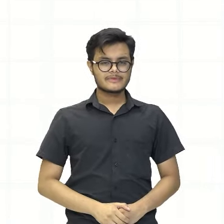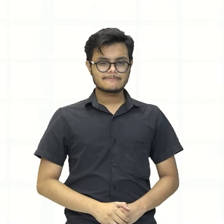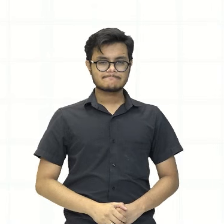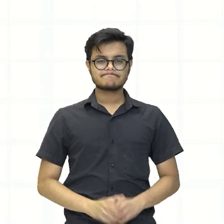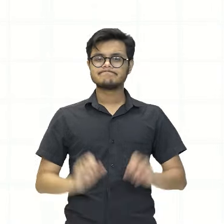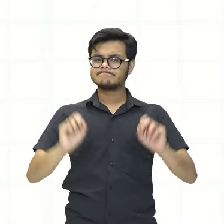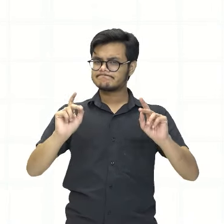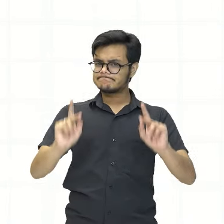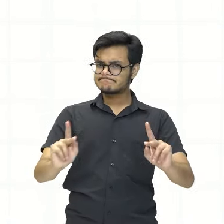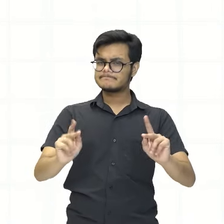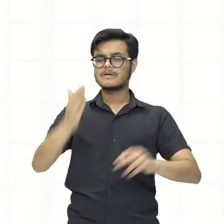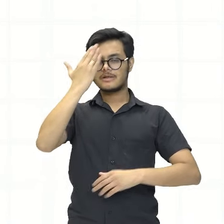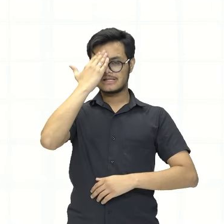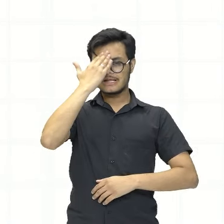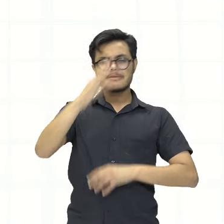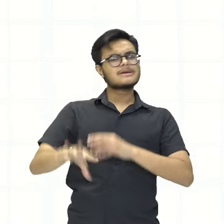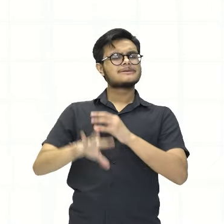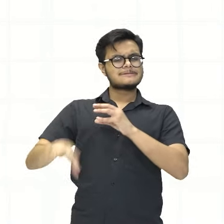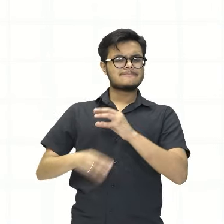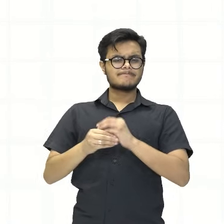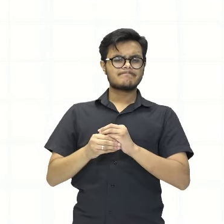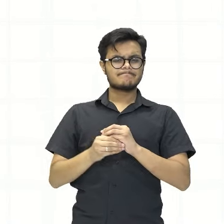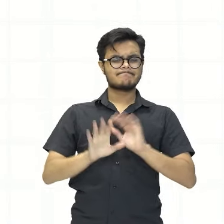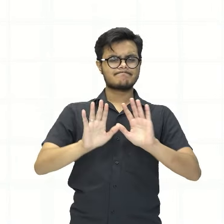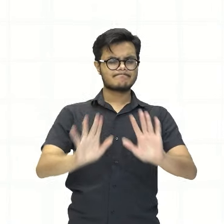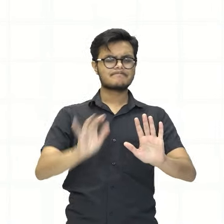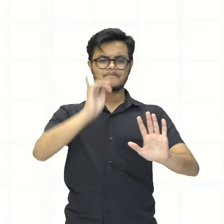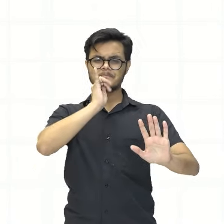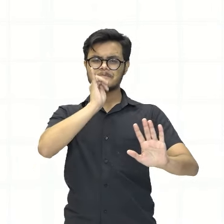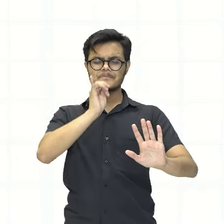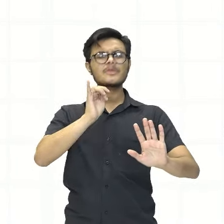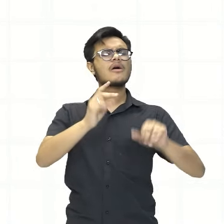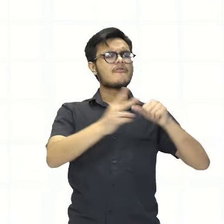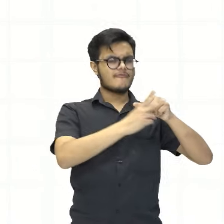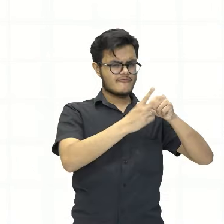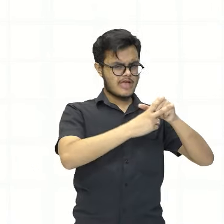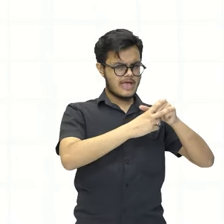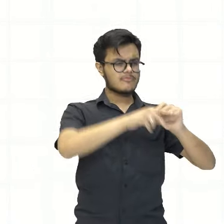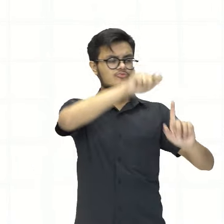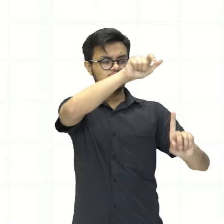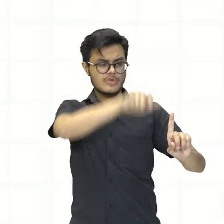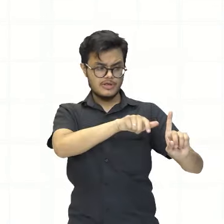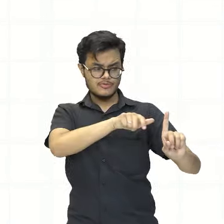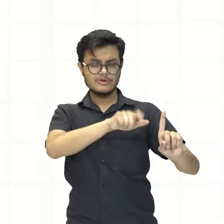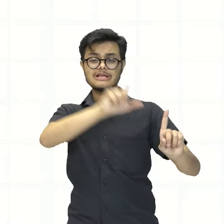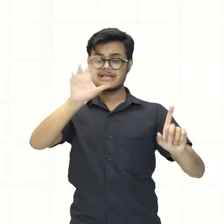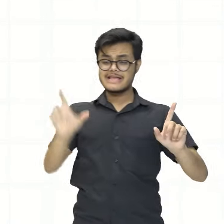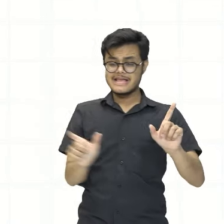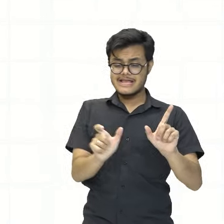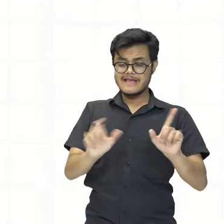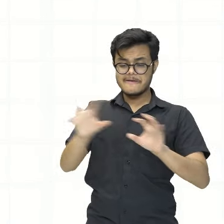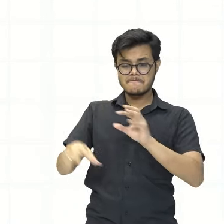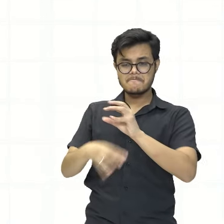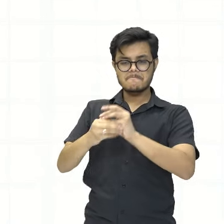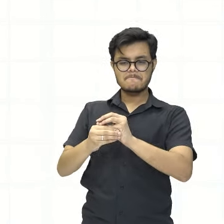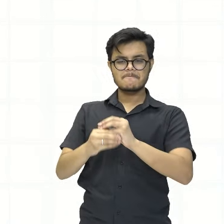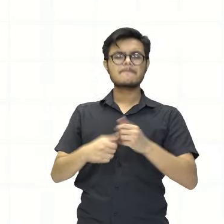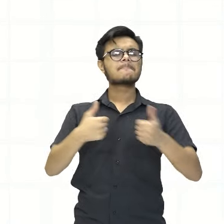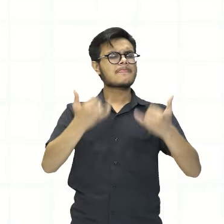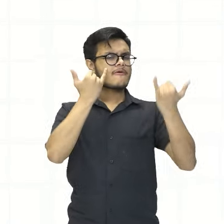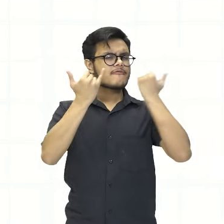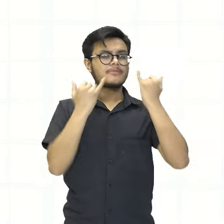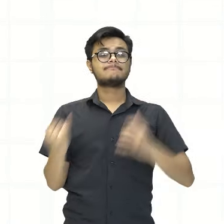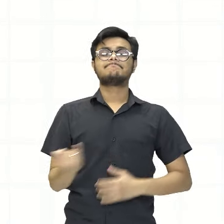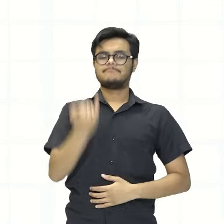tendo esse predicado e já de an mão olhando né Eu vivo na Amazônia Eu percebo que é justamente essa ação que é a informação mais